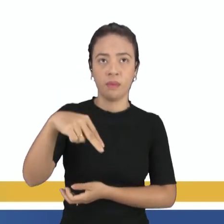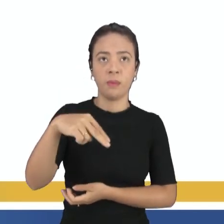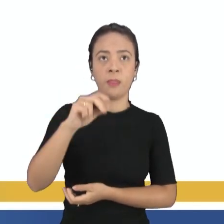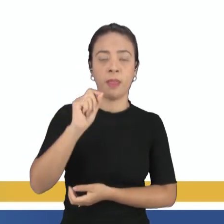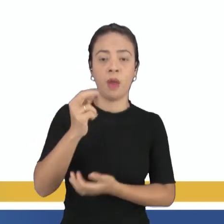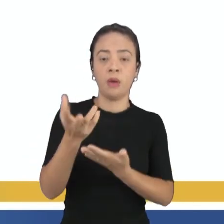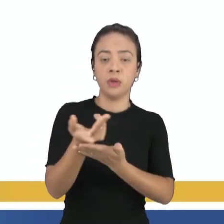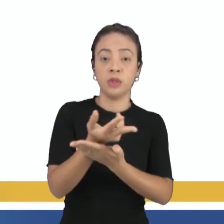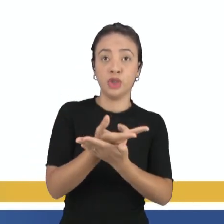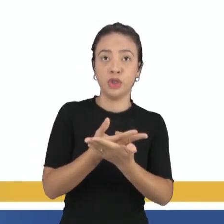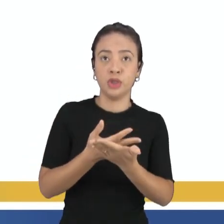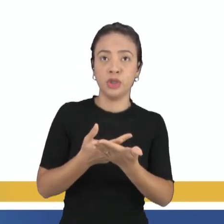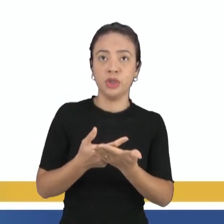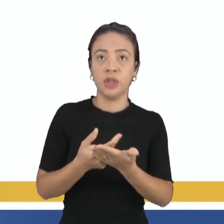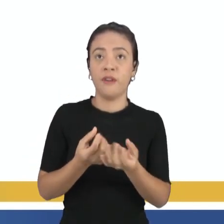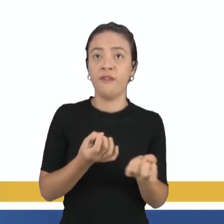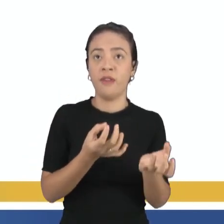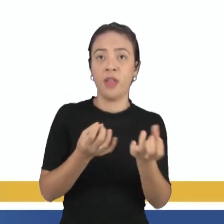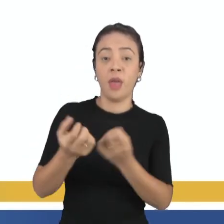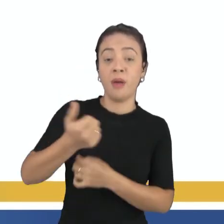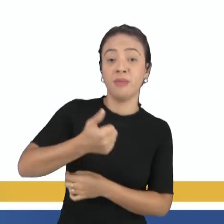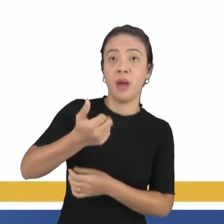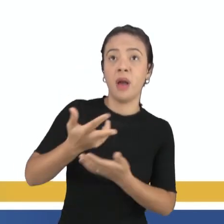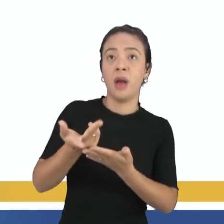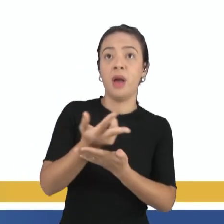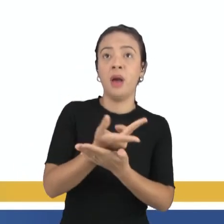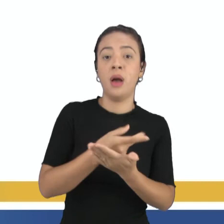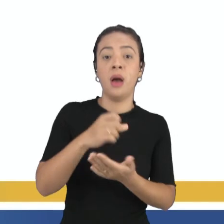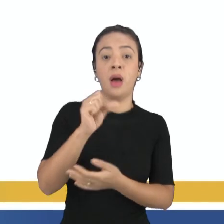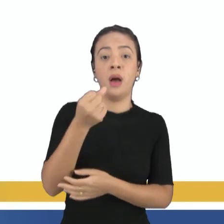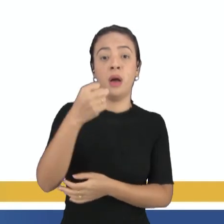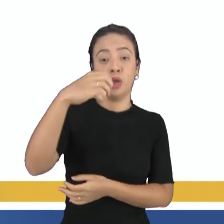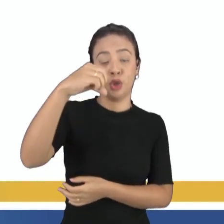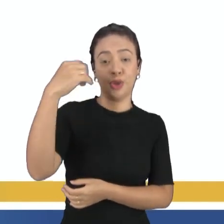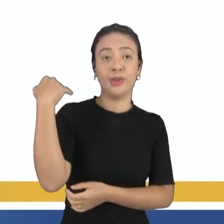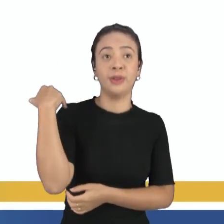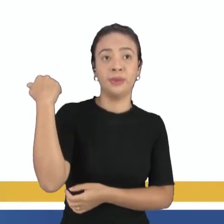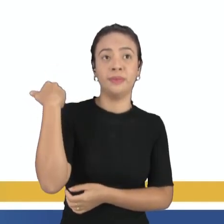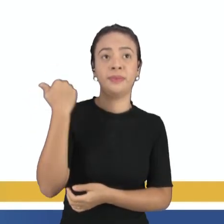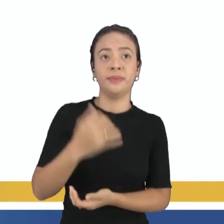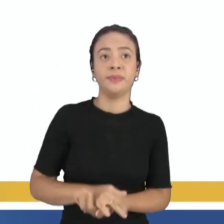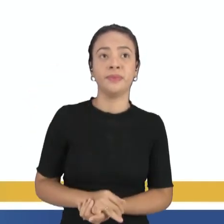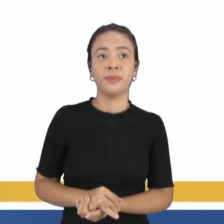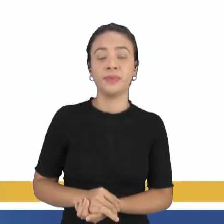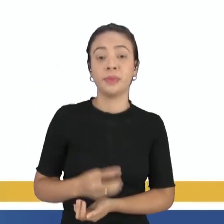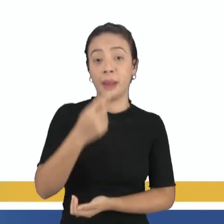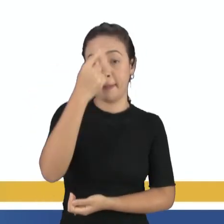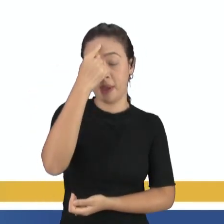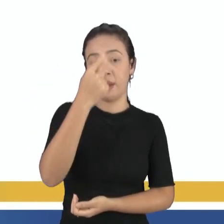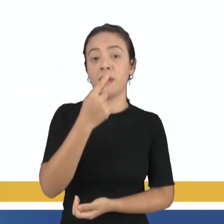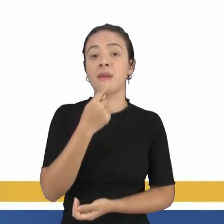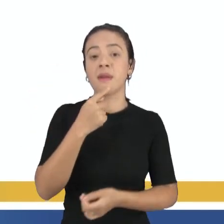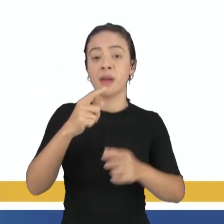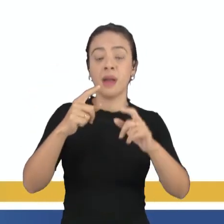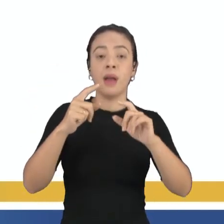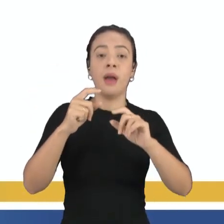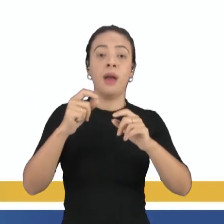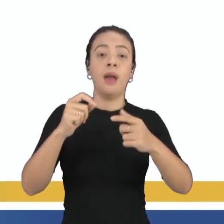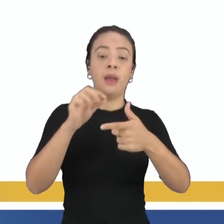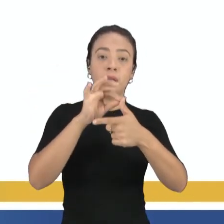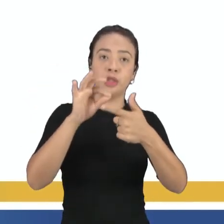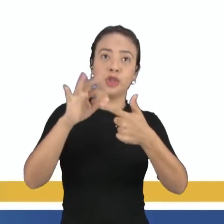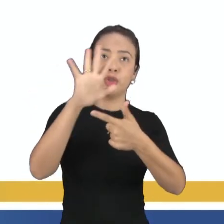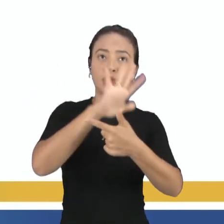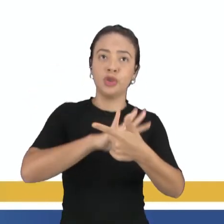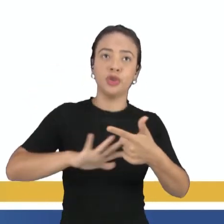Carmen é uma artista plástica que vendeu sua primeira obra aos 89 anos. Figuras geométricas e simetria